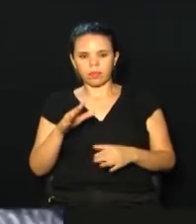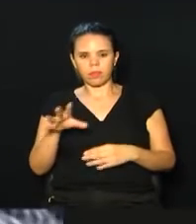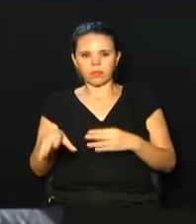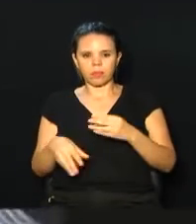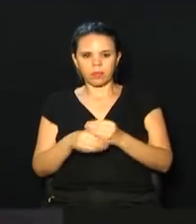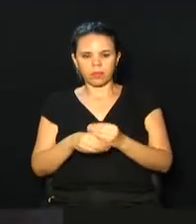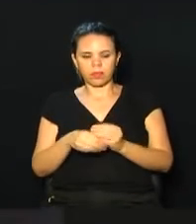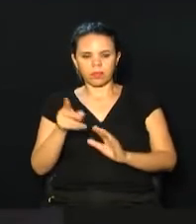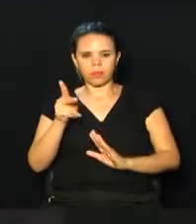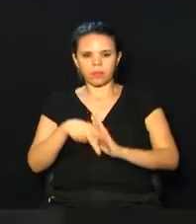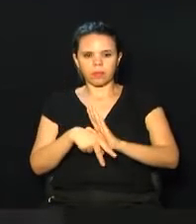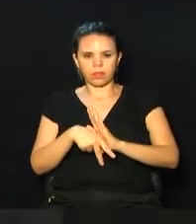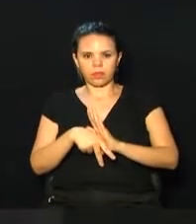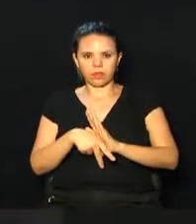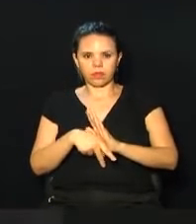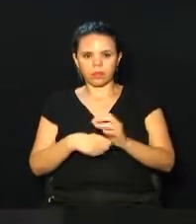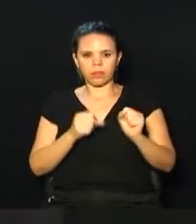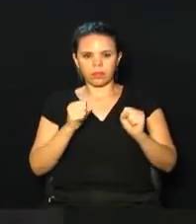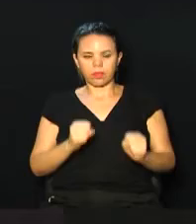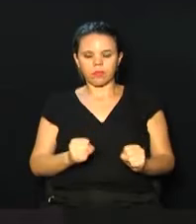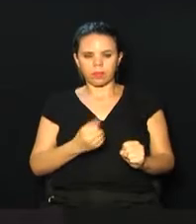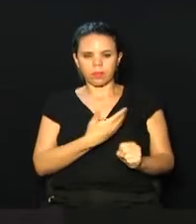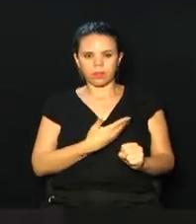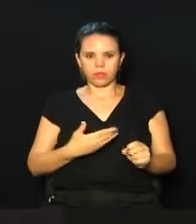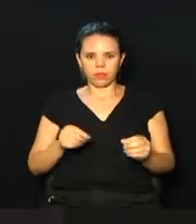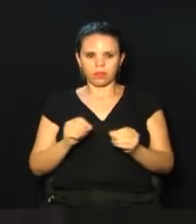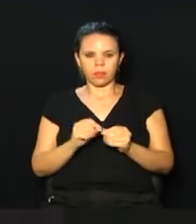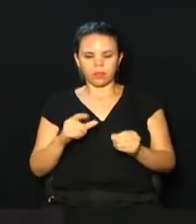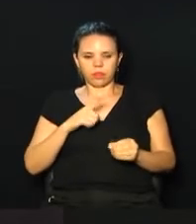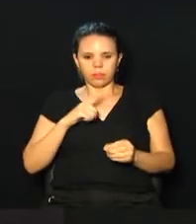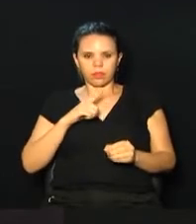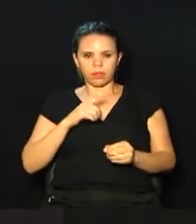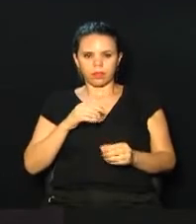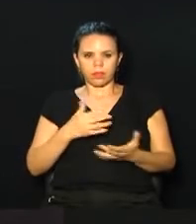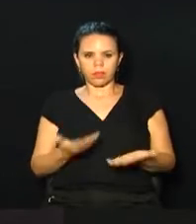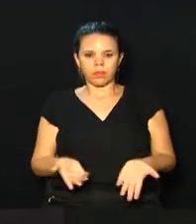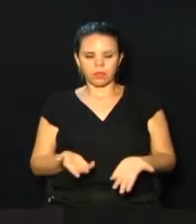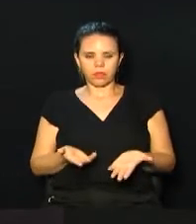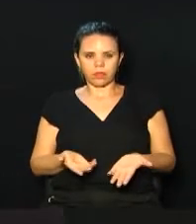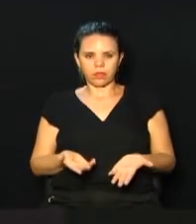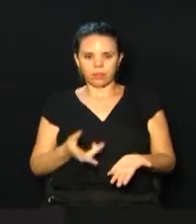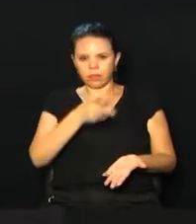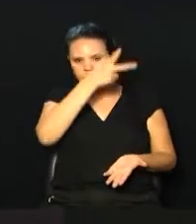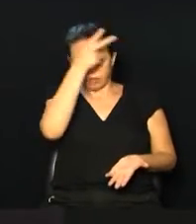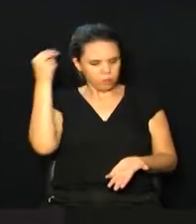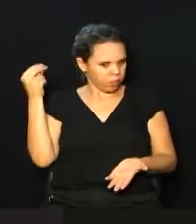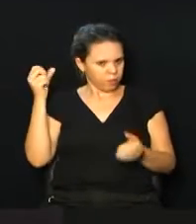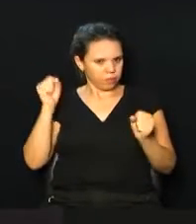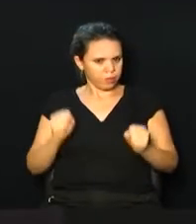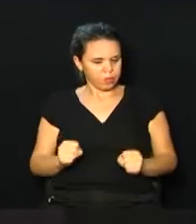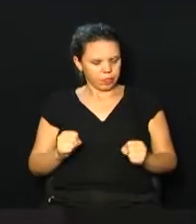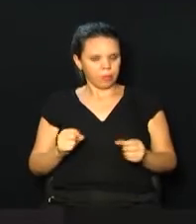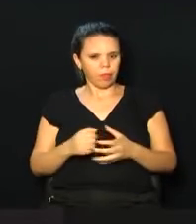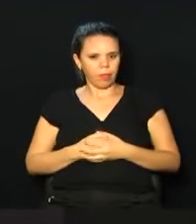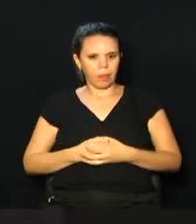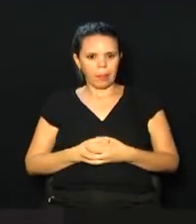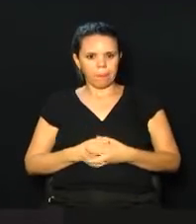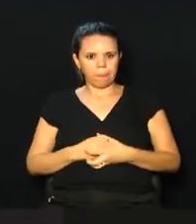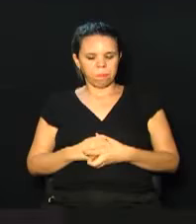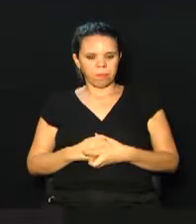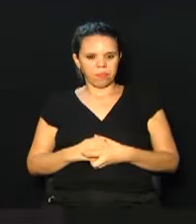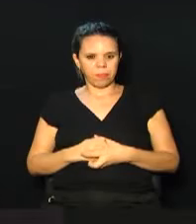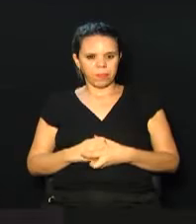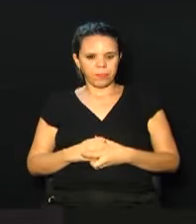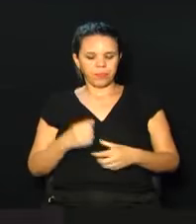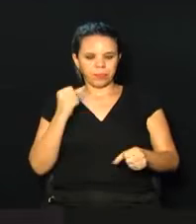desses projetos para podermos ter o que é exatamente que a Prefeitura vai poder executar